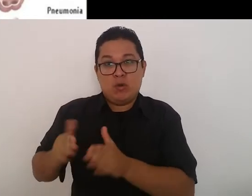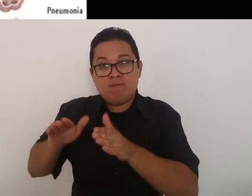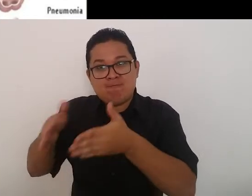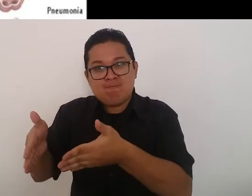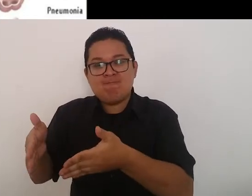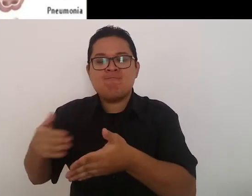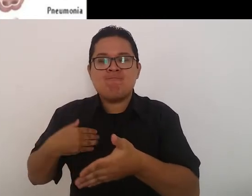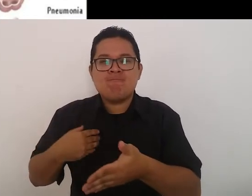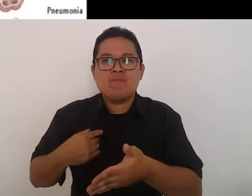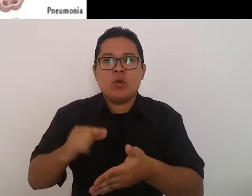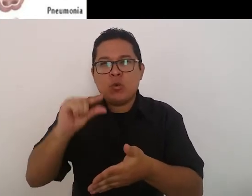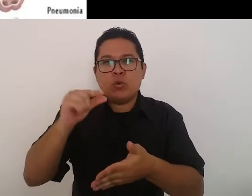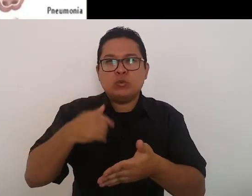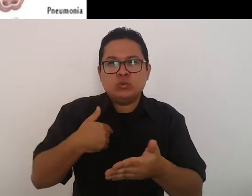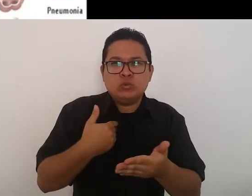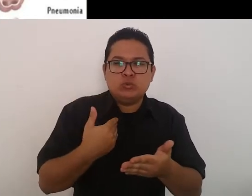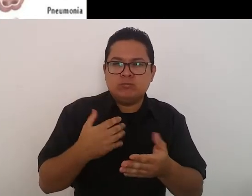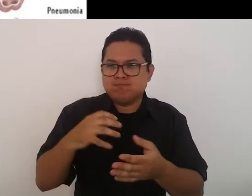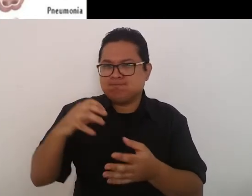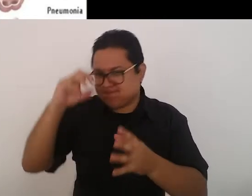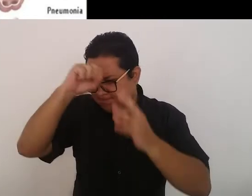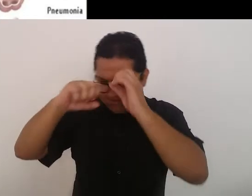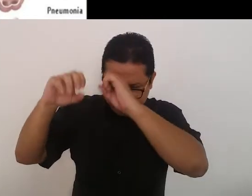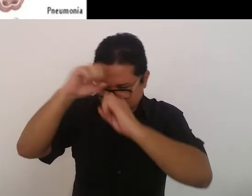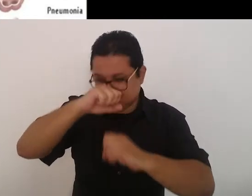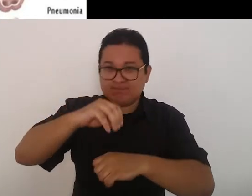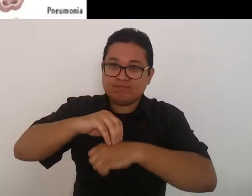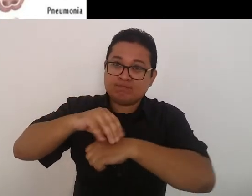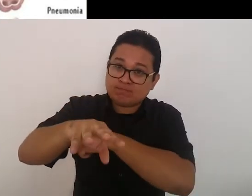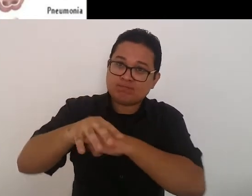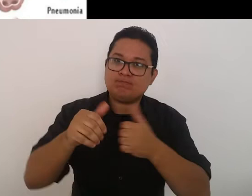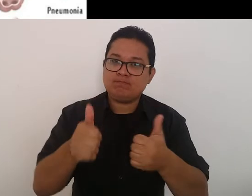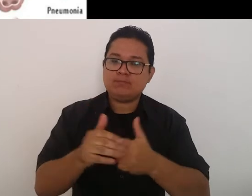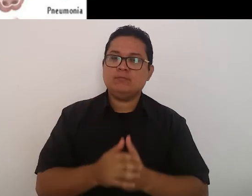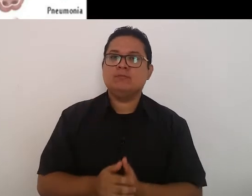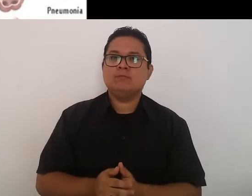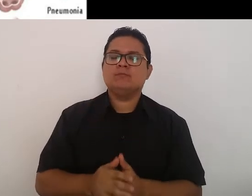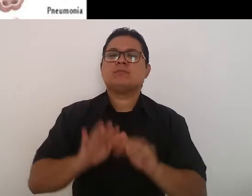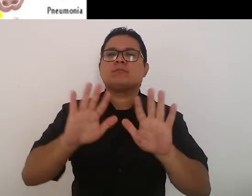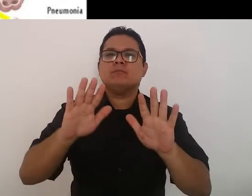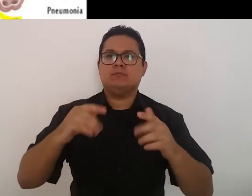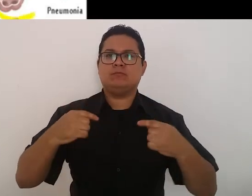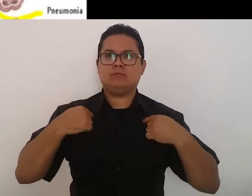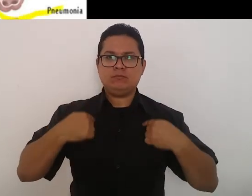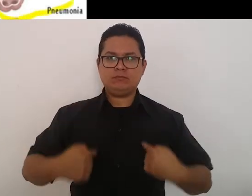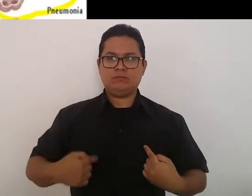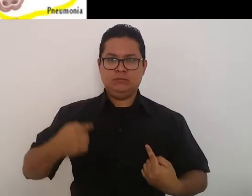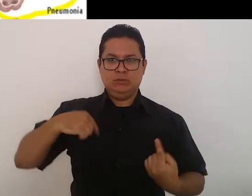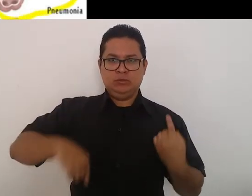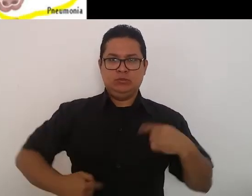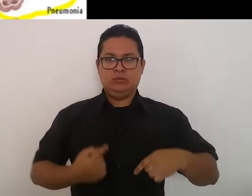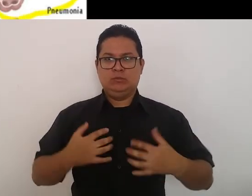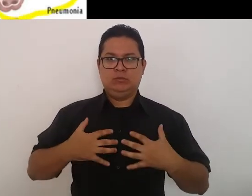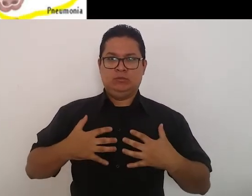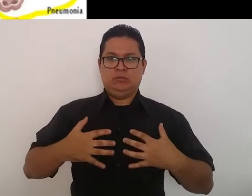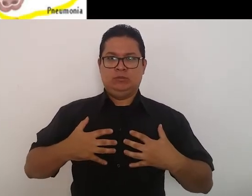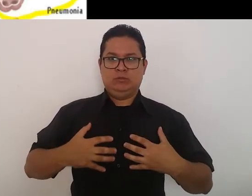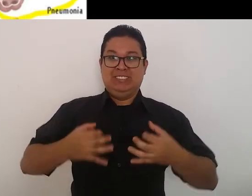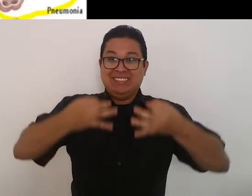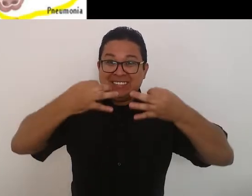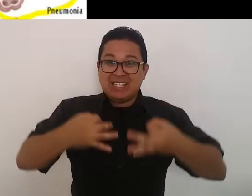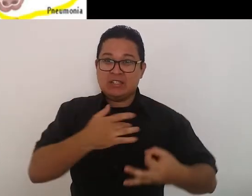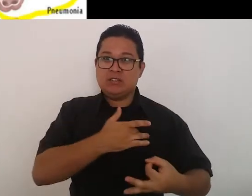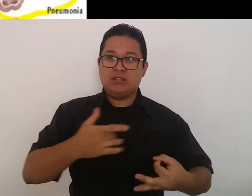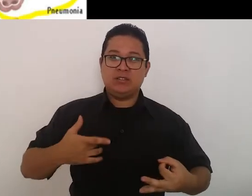tentar ensinar um pouquinho aqui do que eu aprendi, tá? Então, num sistema respiratório saudável, a gente tem isso aqui.